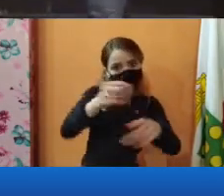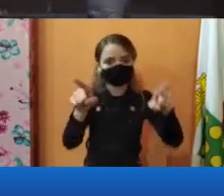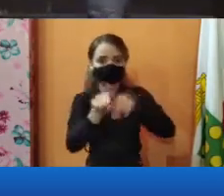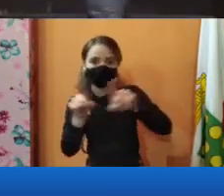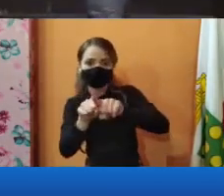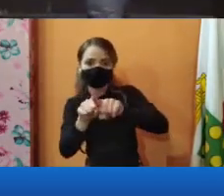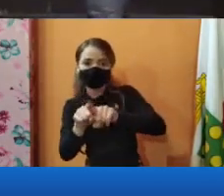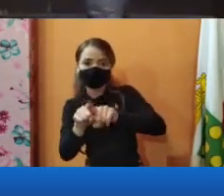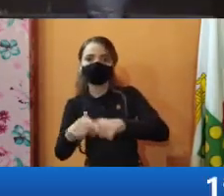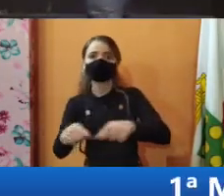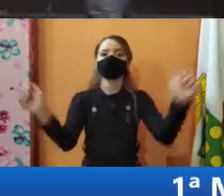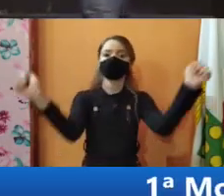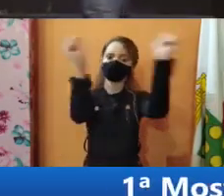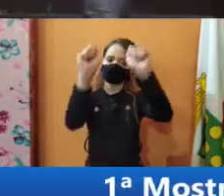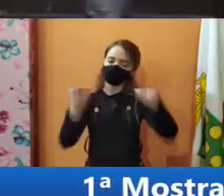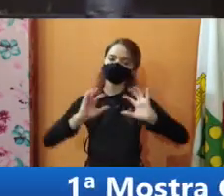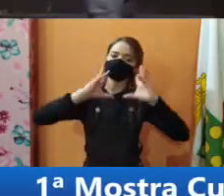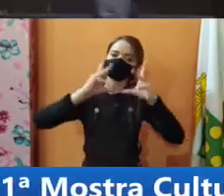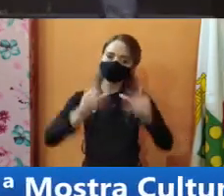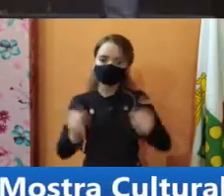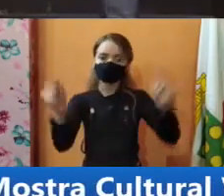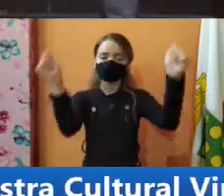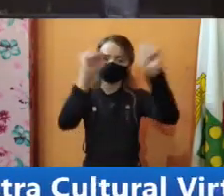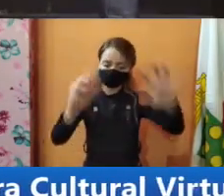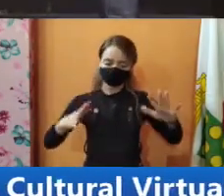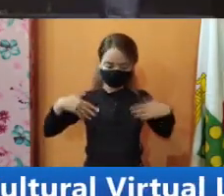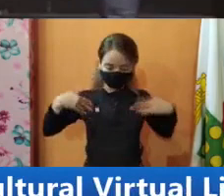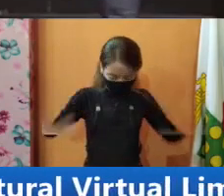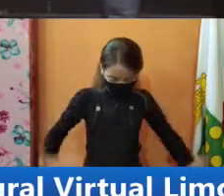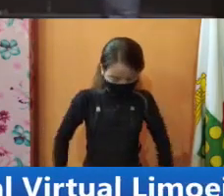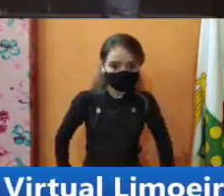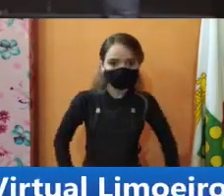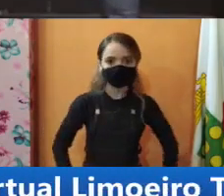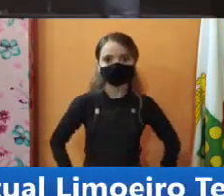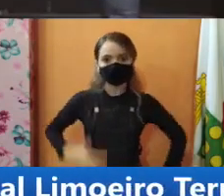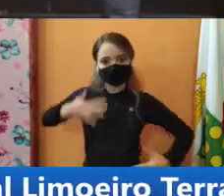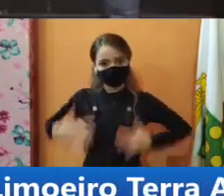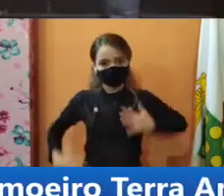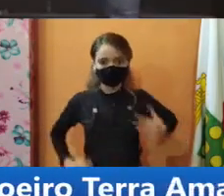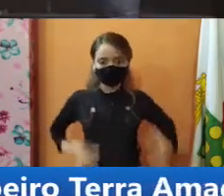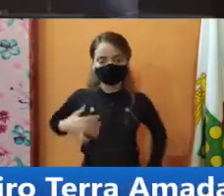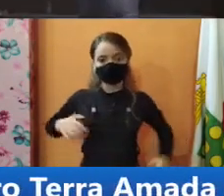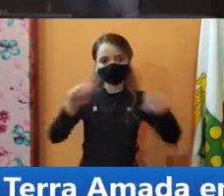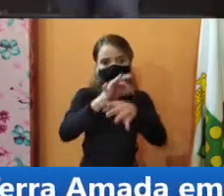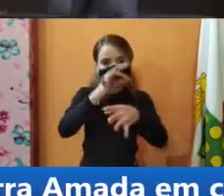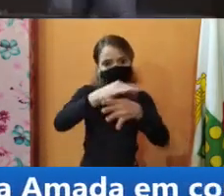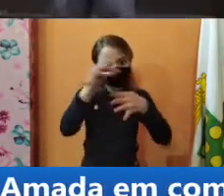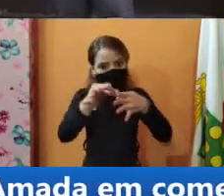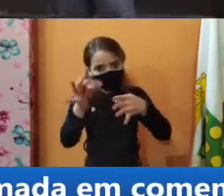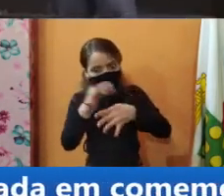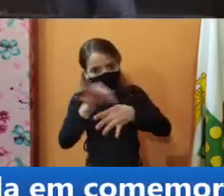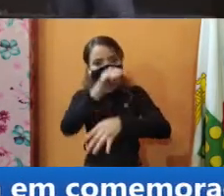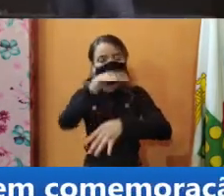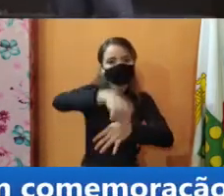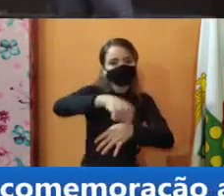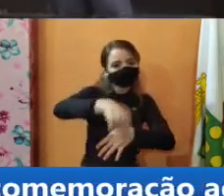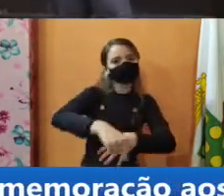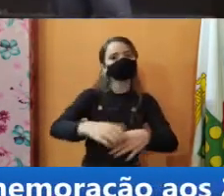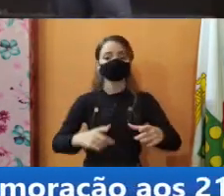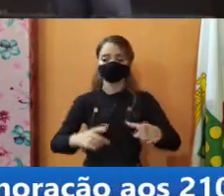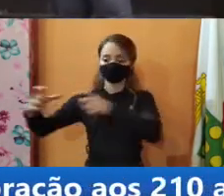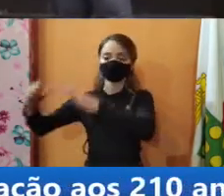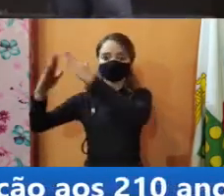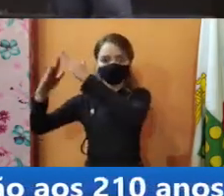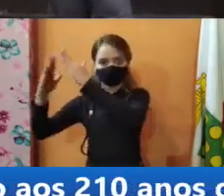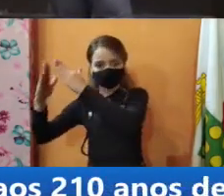arte. Mas todos os artistas, eles se vestem com a roupa que é feita lá no ateliê, principalmente aqui da nossa cidade. Então, muita gente